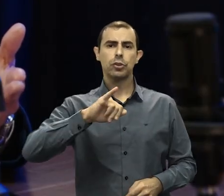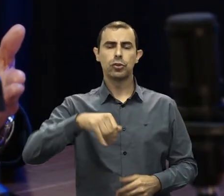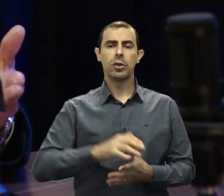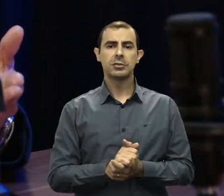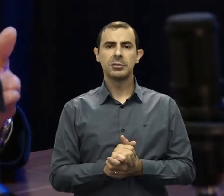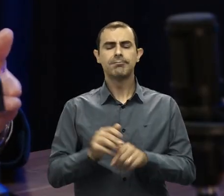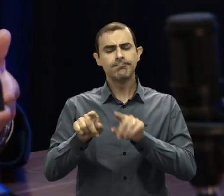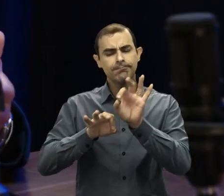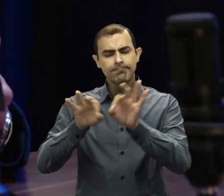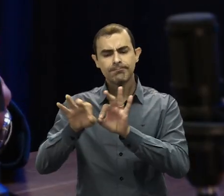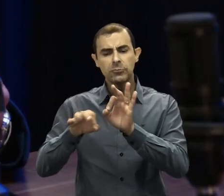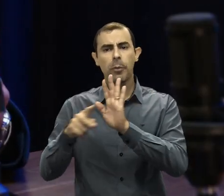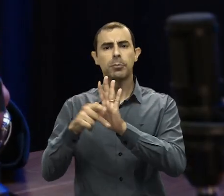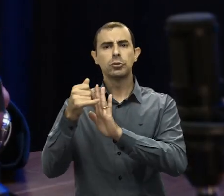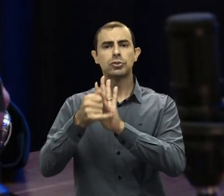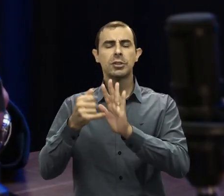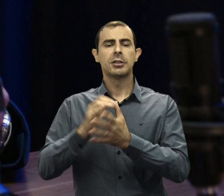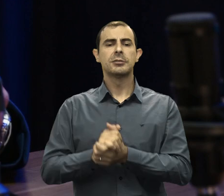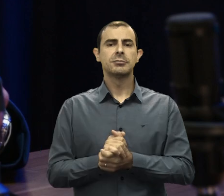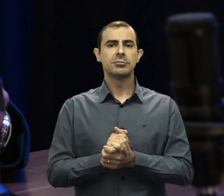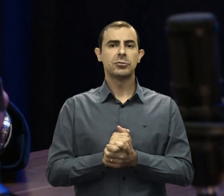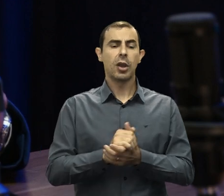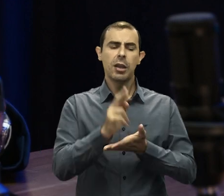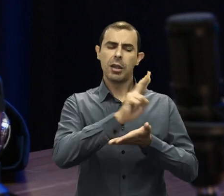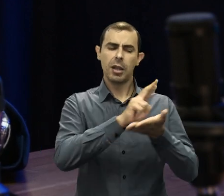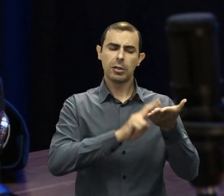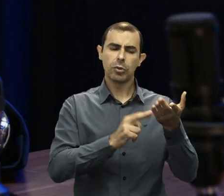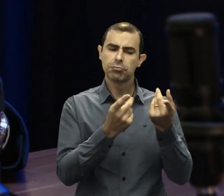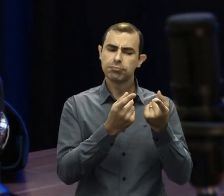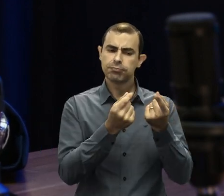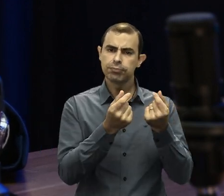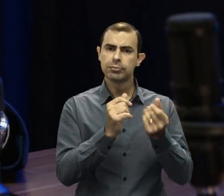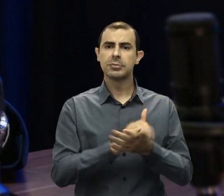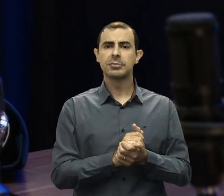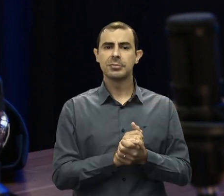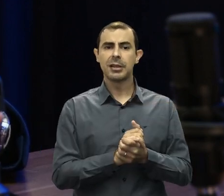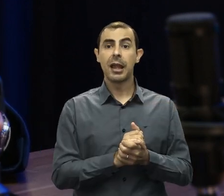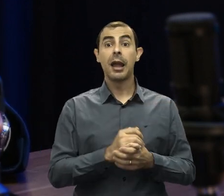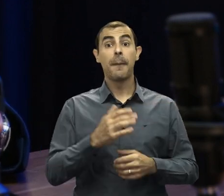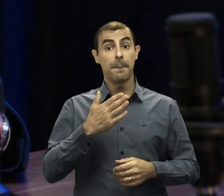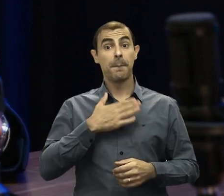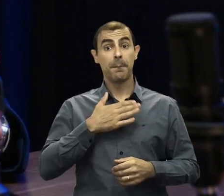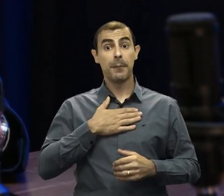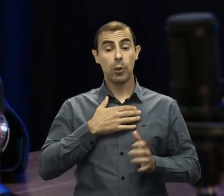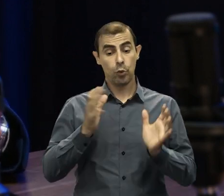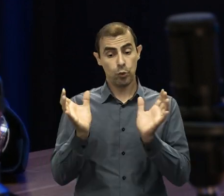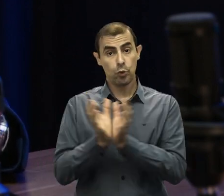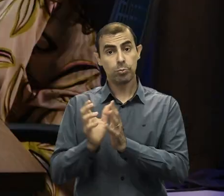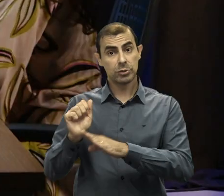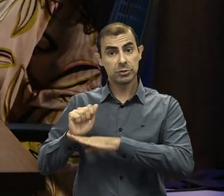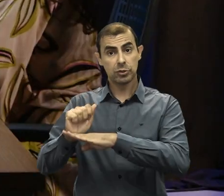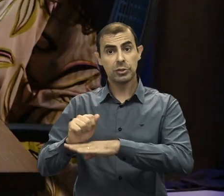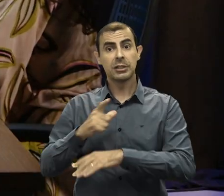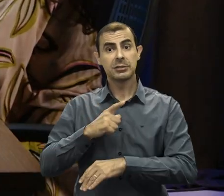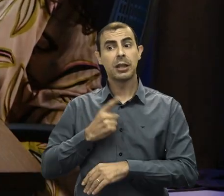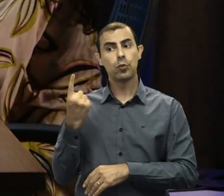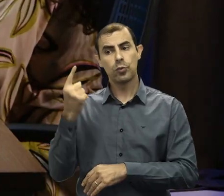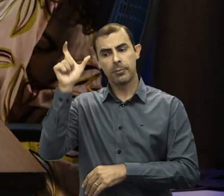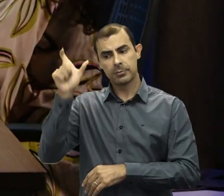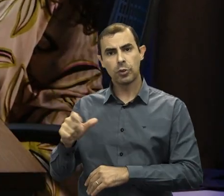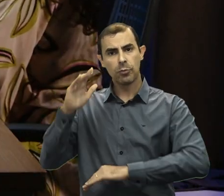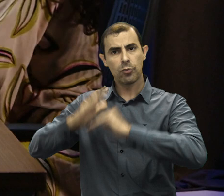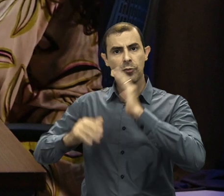formulação de projeto, prestação de contas. Lá no nosso gabinete nós temos um contador que orienta a